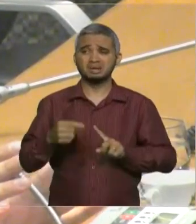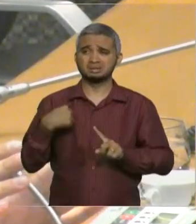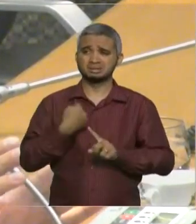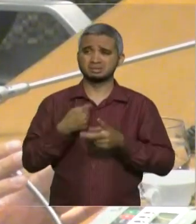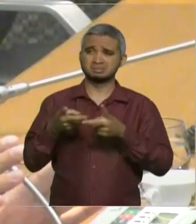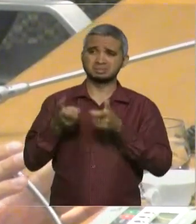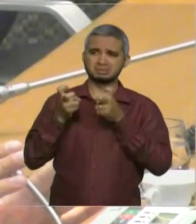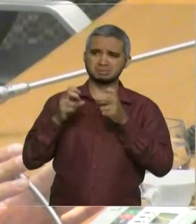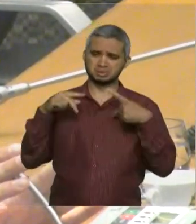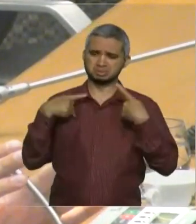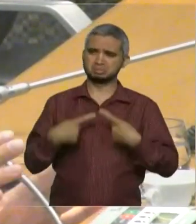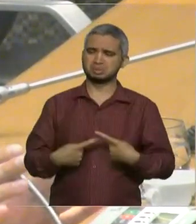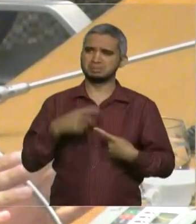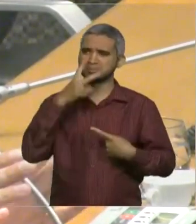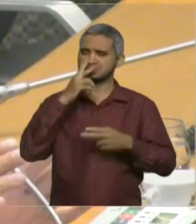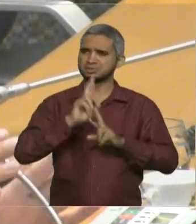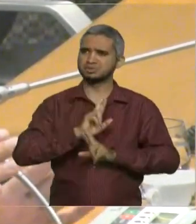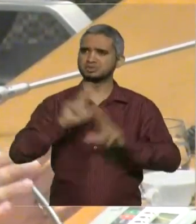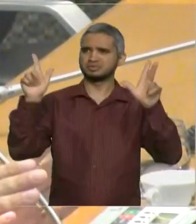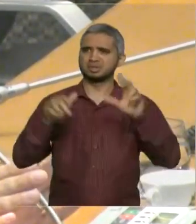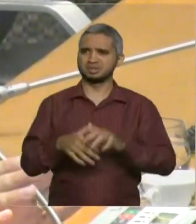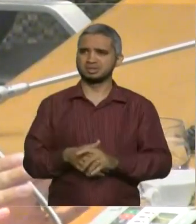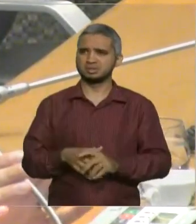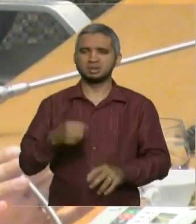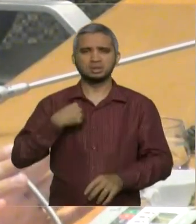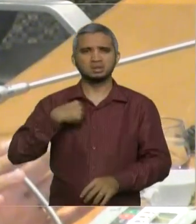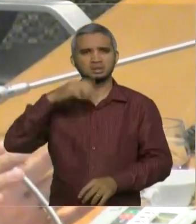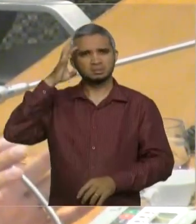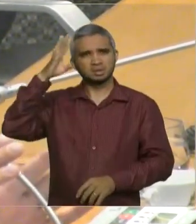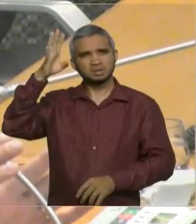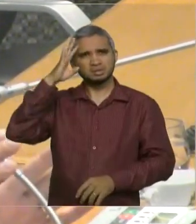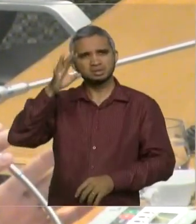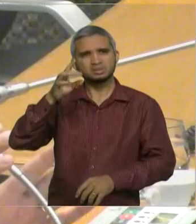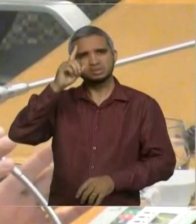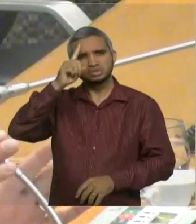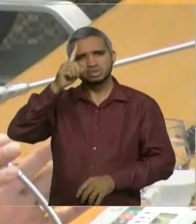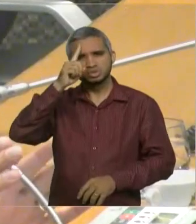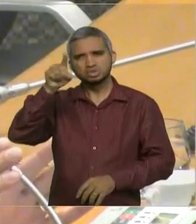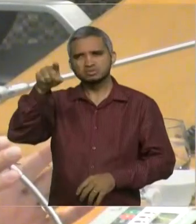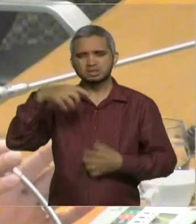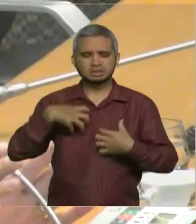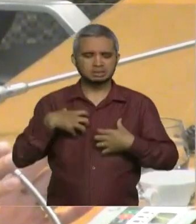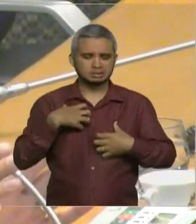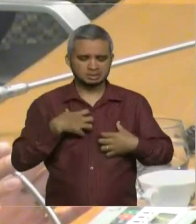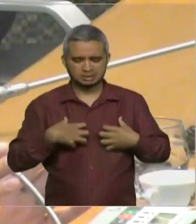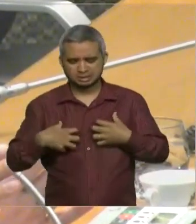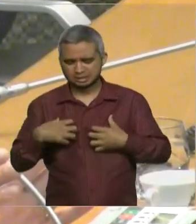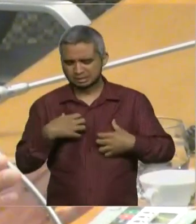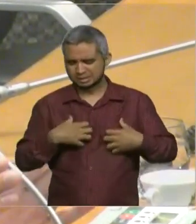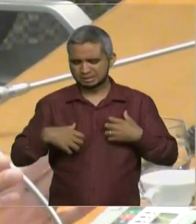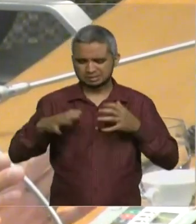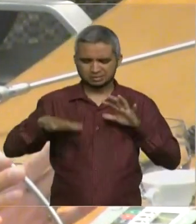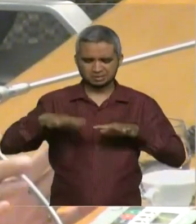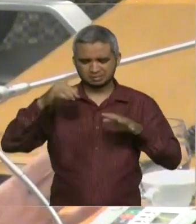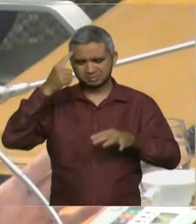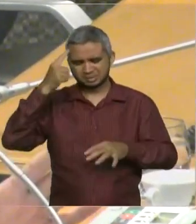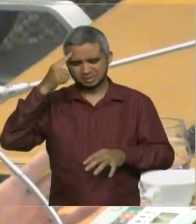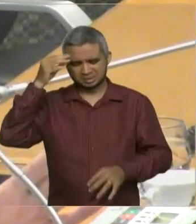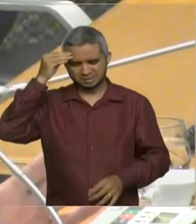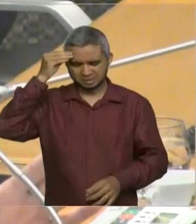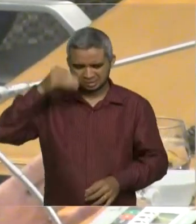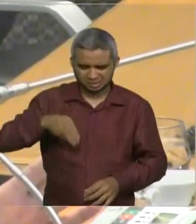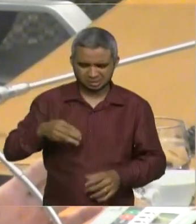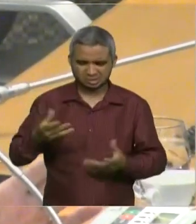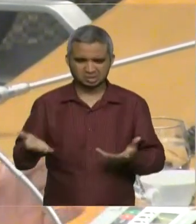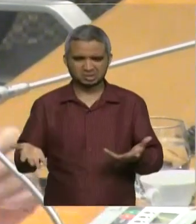Eu imagino o seu dia a dia, a guerra dentro da senhora, com certeza momentos pensando em desistir, lógico. Quem de nós